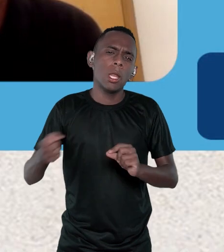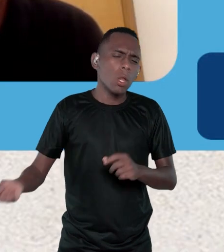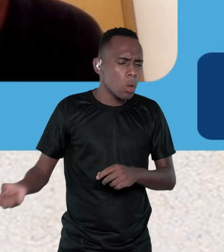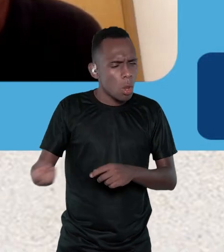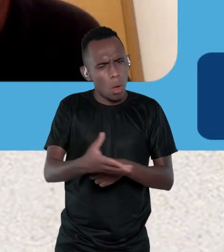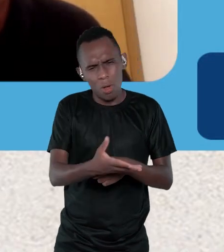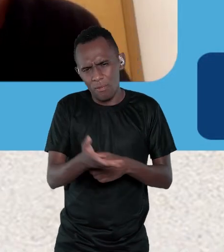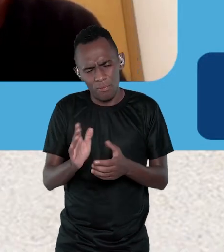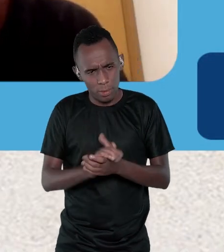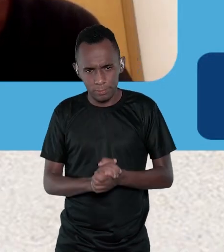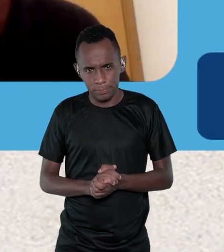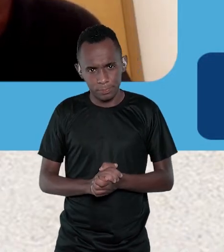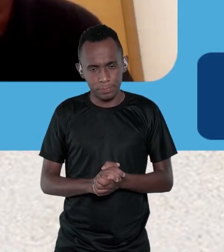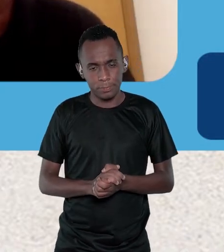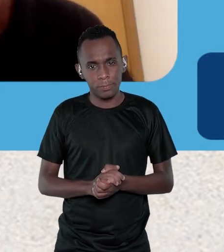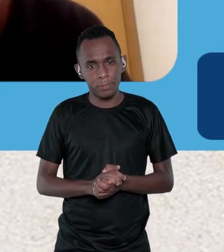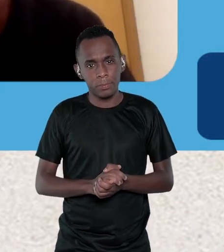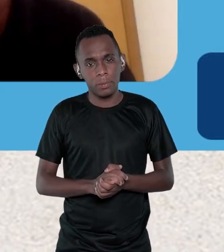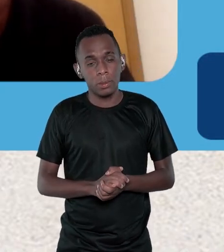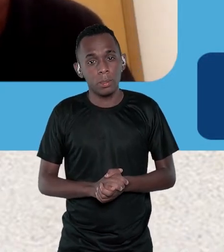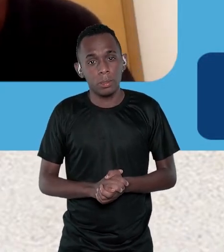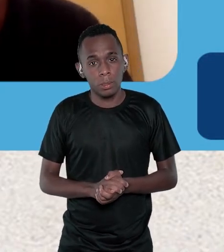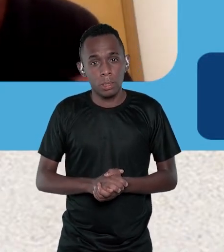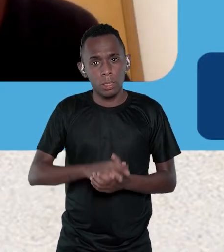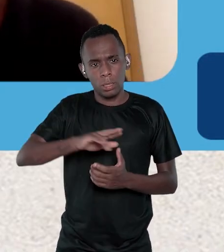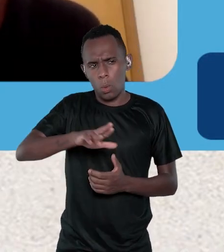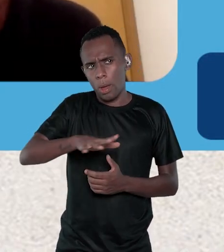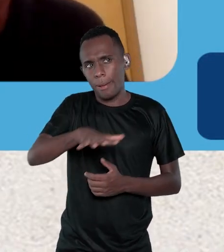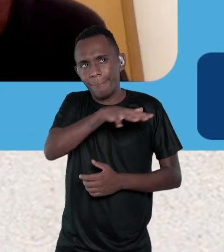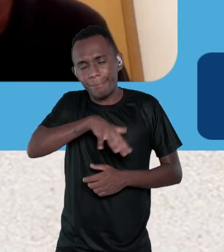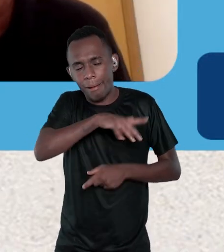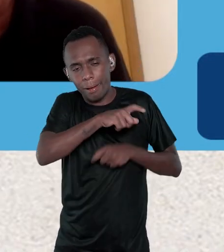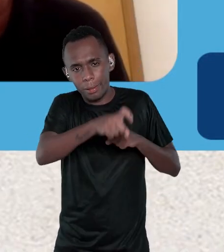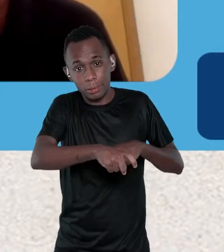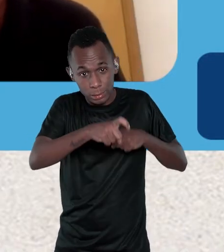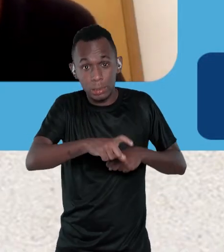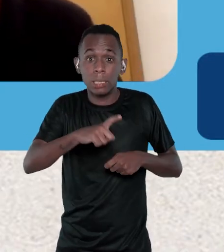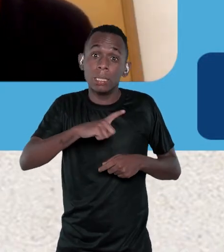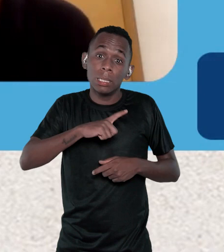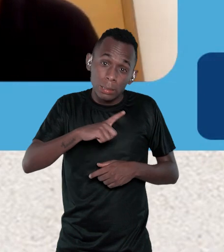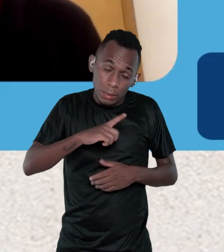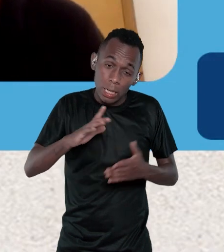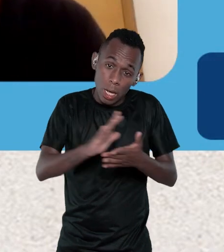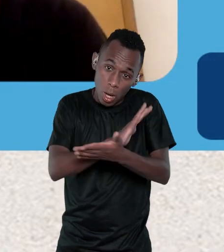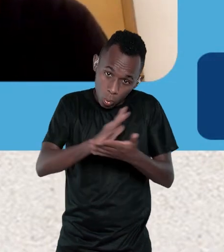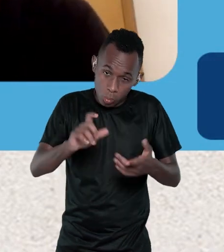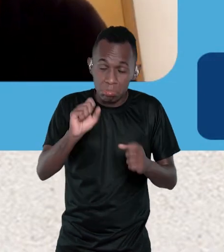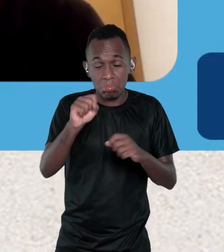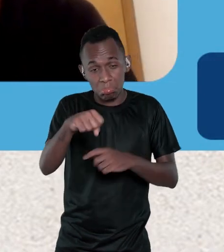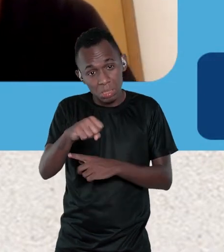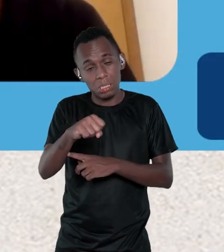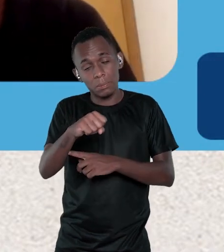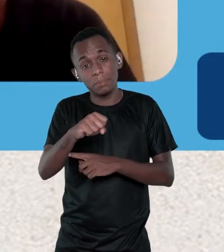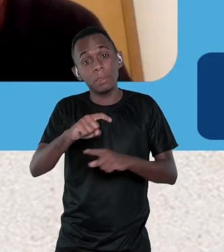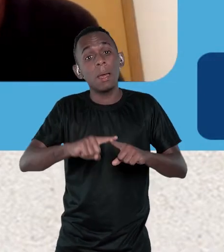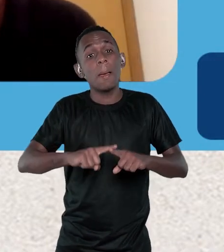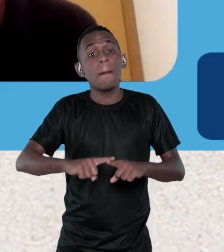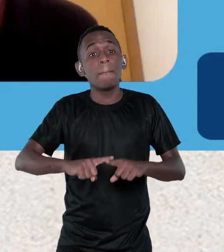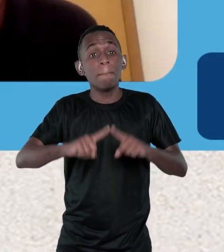botar, são contemporâneas. Não é desse universo rural. Tem grande parte que